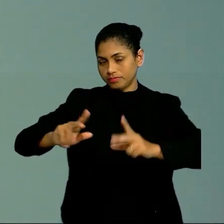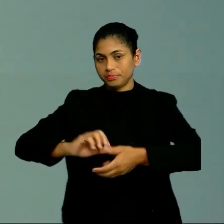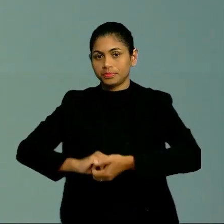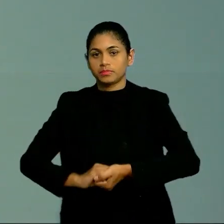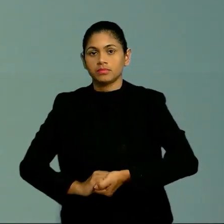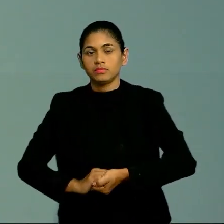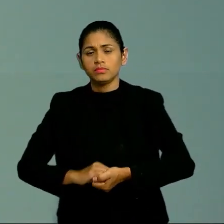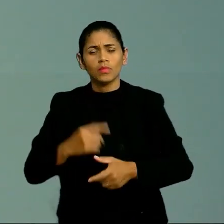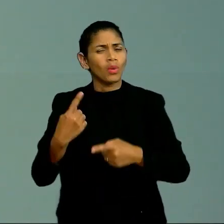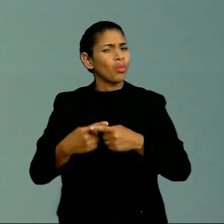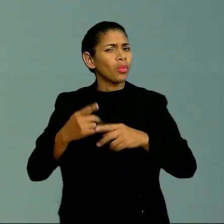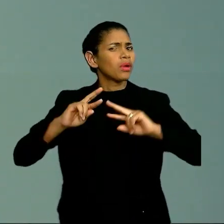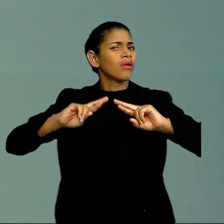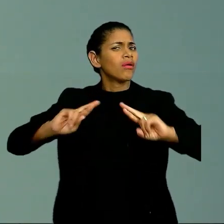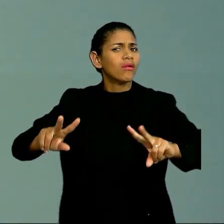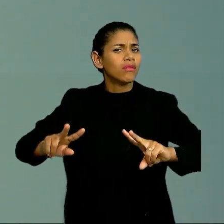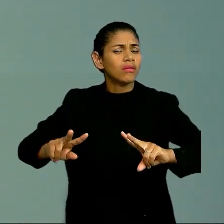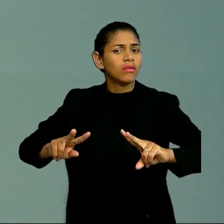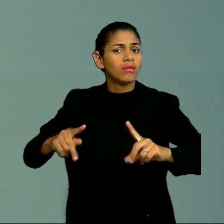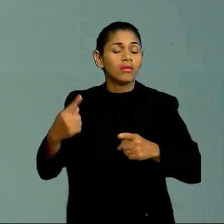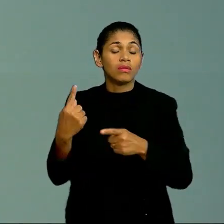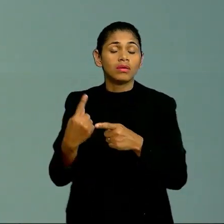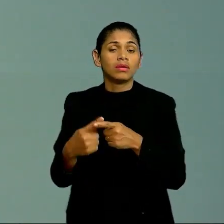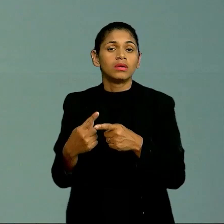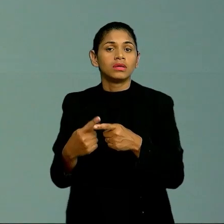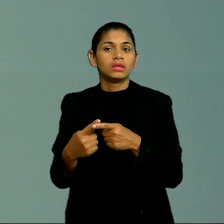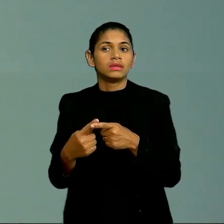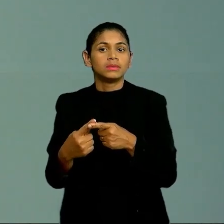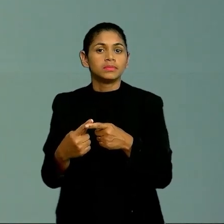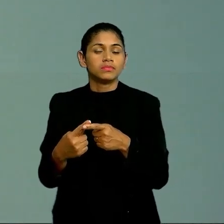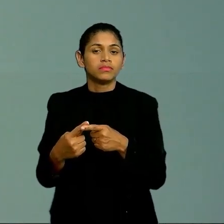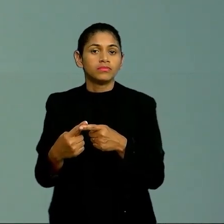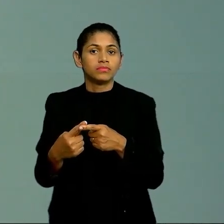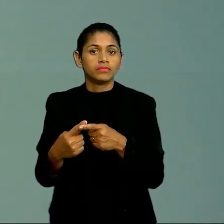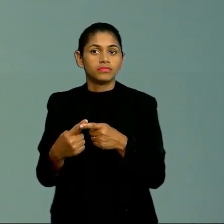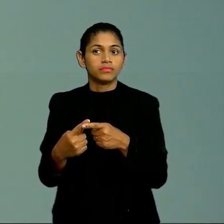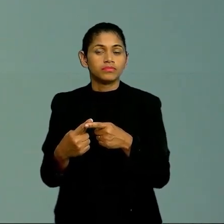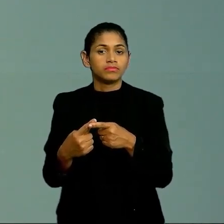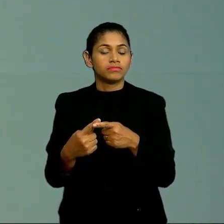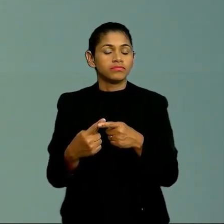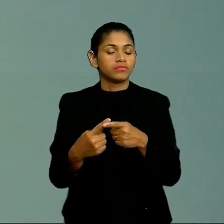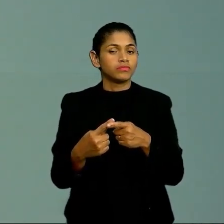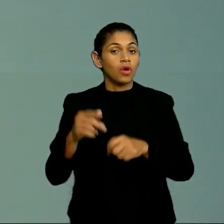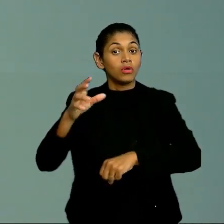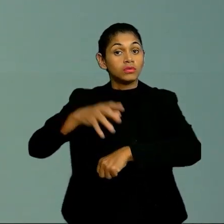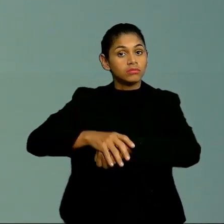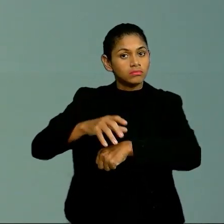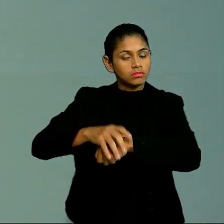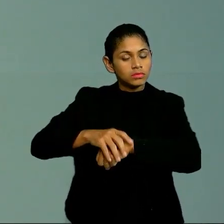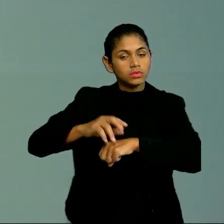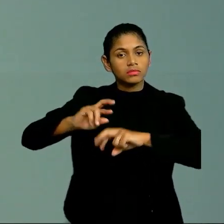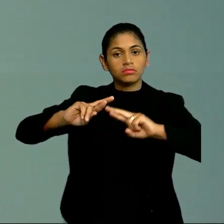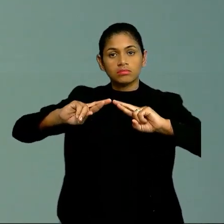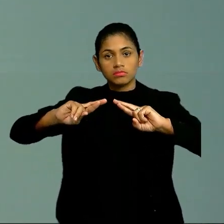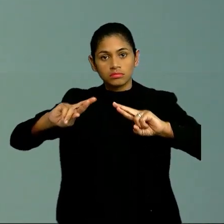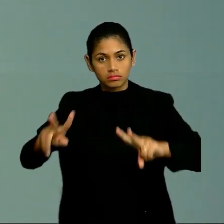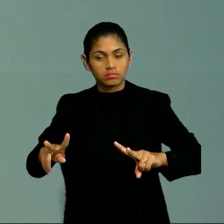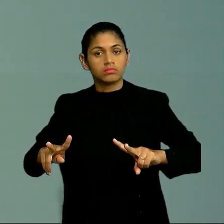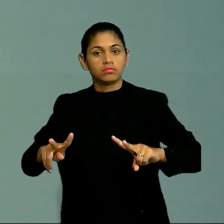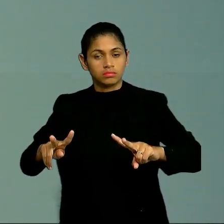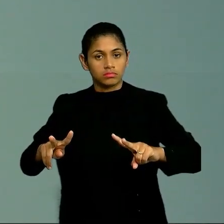Porque apesar de eles terem essa origem embrionária, funções diferentes. Então, divergente,